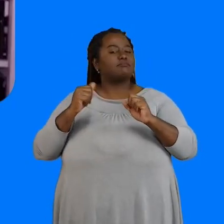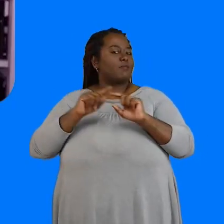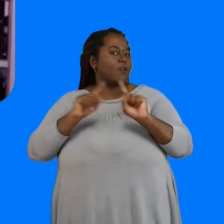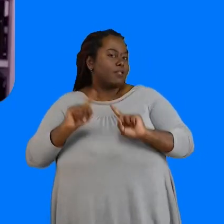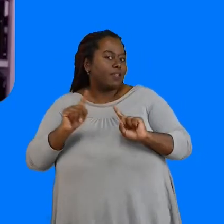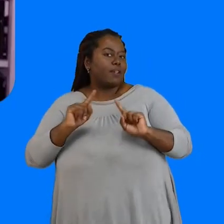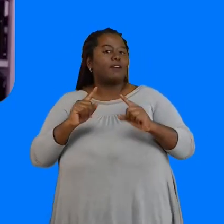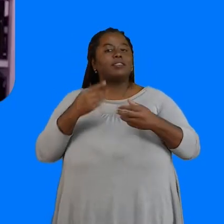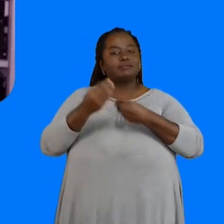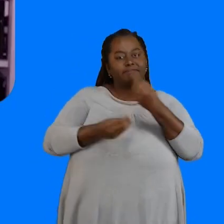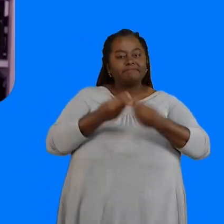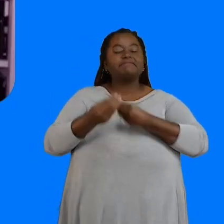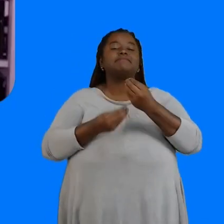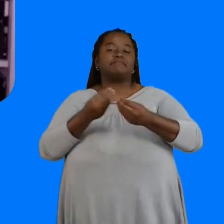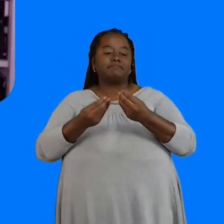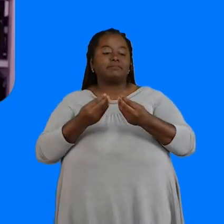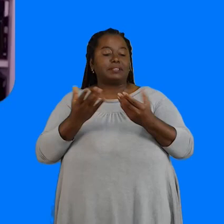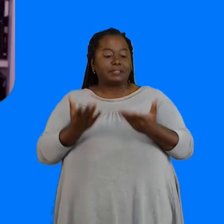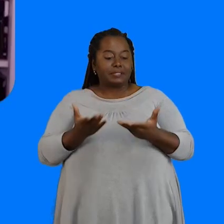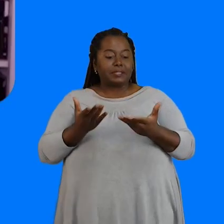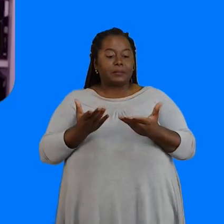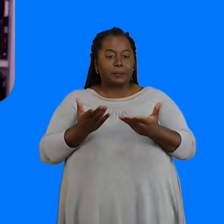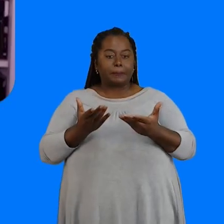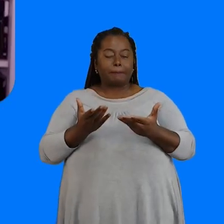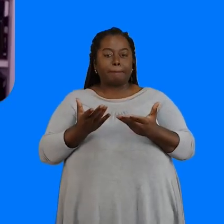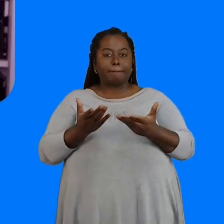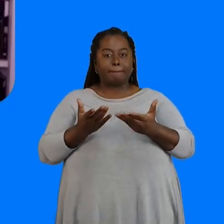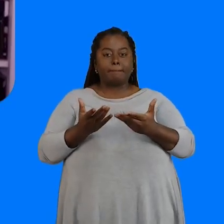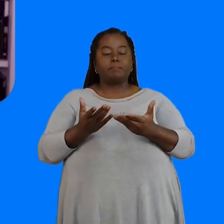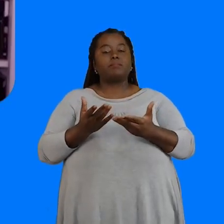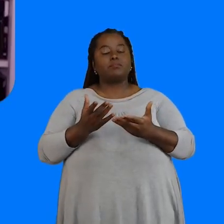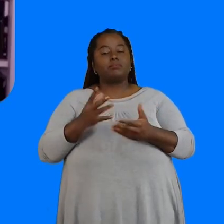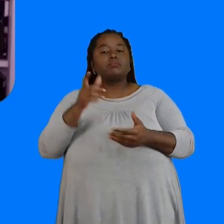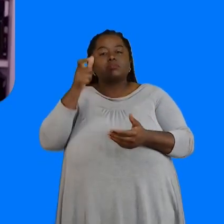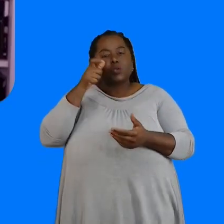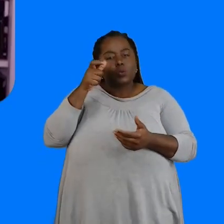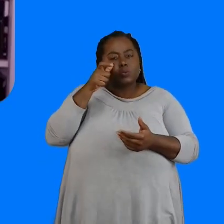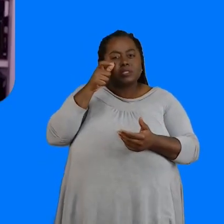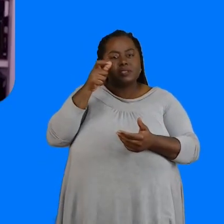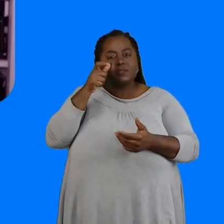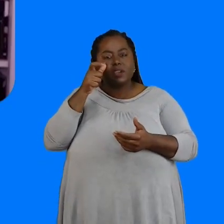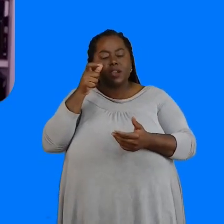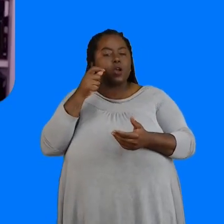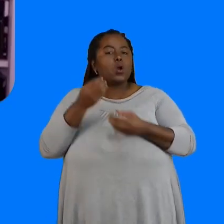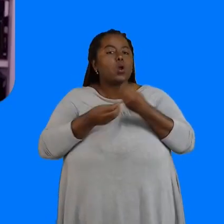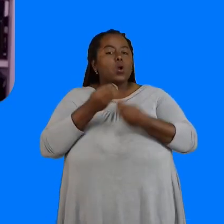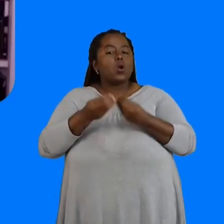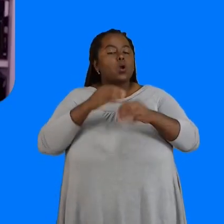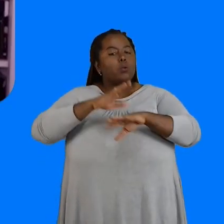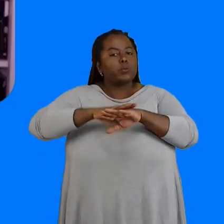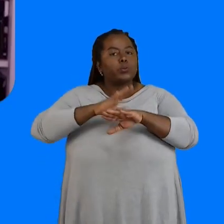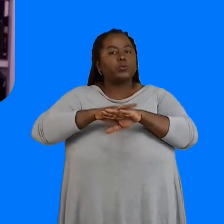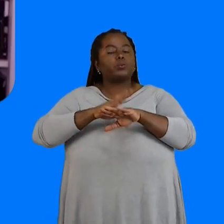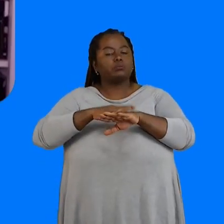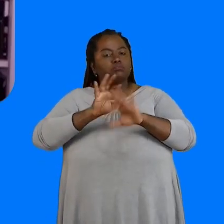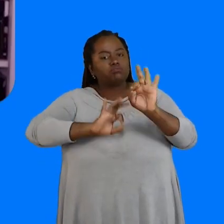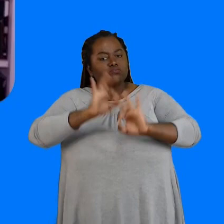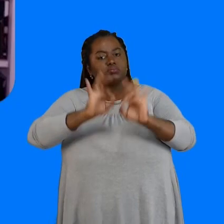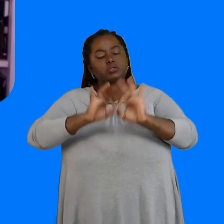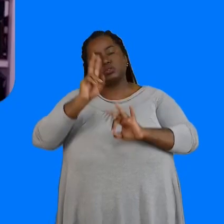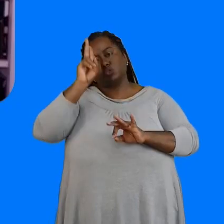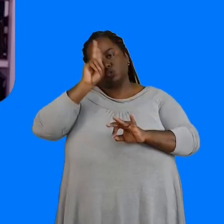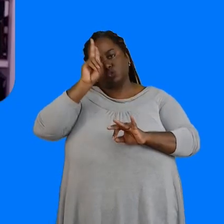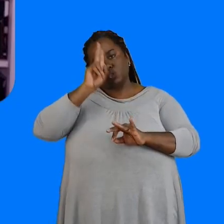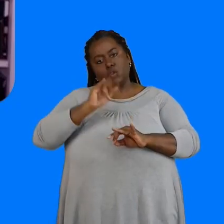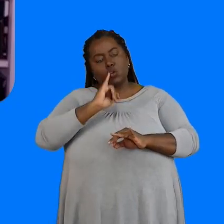essa realidade. Então, notar e observar como é que estamos a produzir histórias que não são regeneradoras, né?